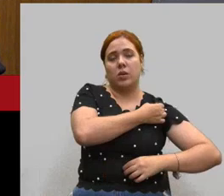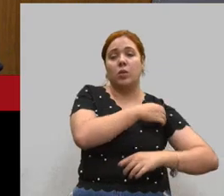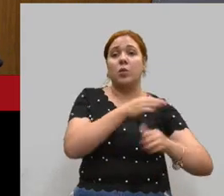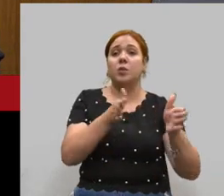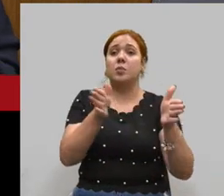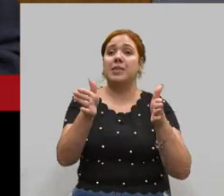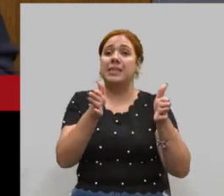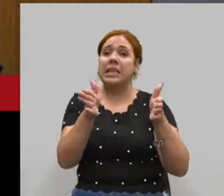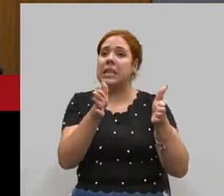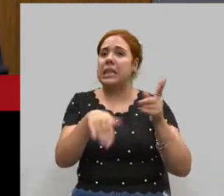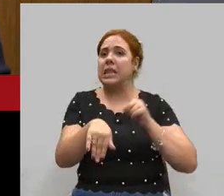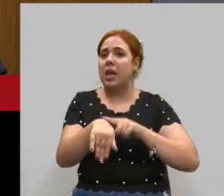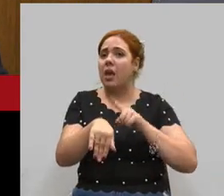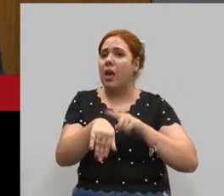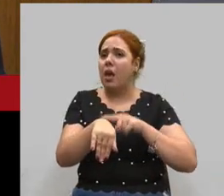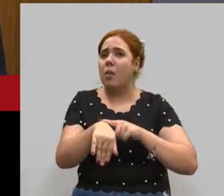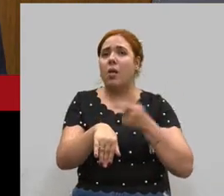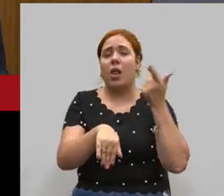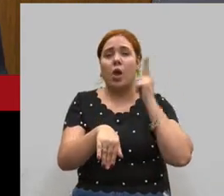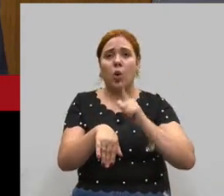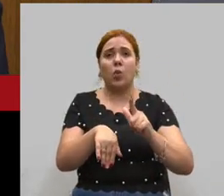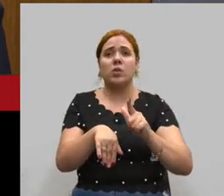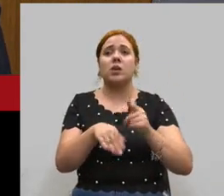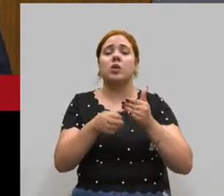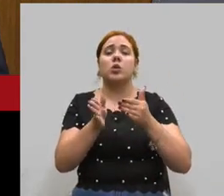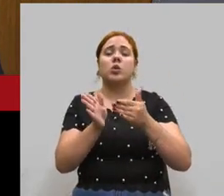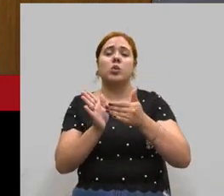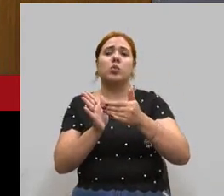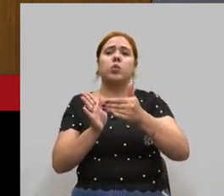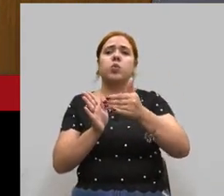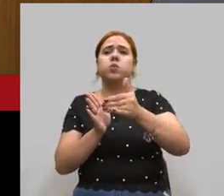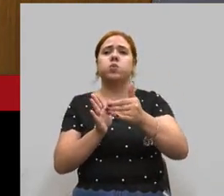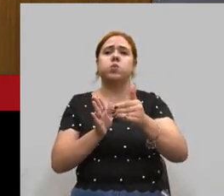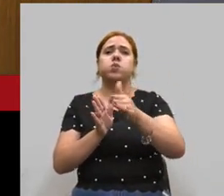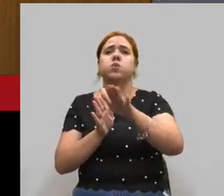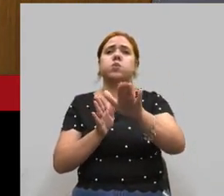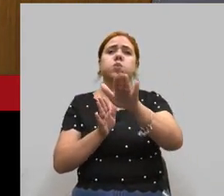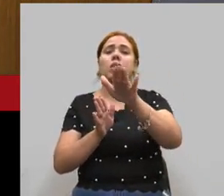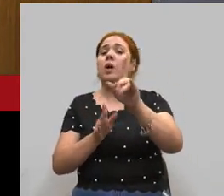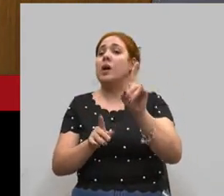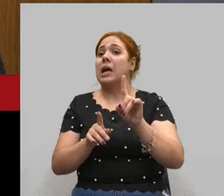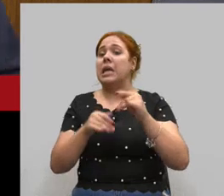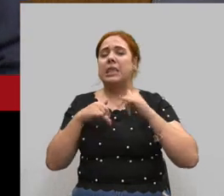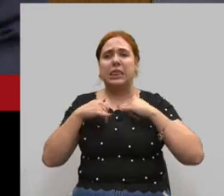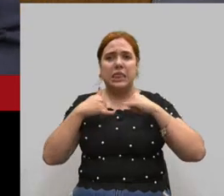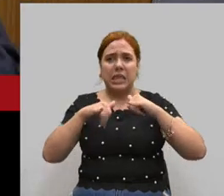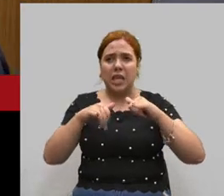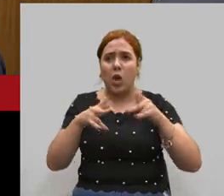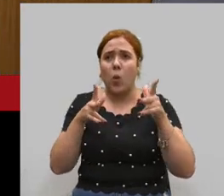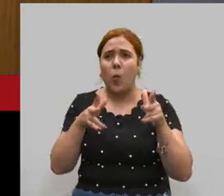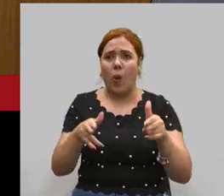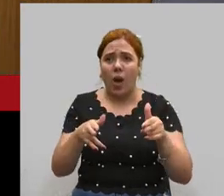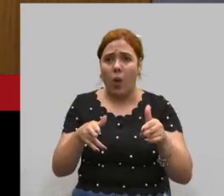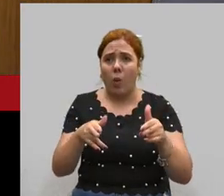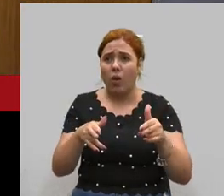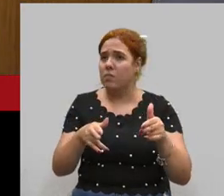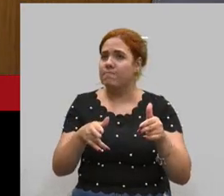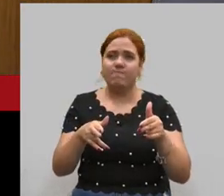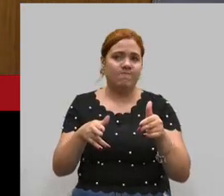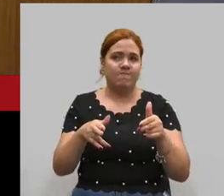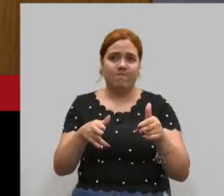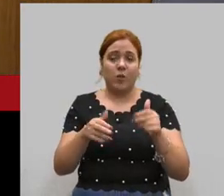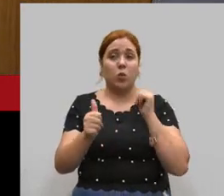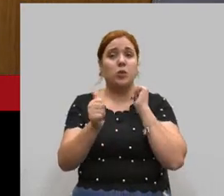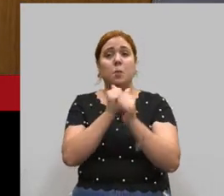atividade por ela ter ido mais longe subido mais ela gastou o mesmo tanto de energia então assim é um esporte super